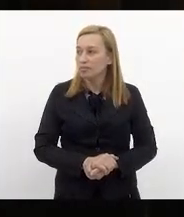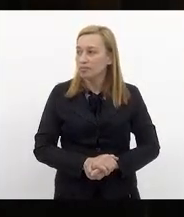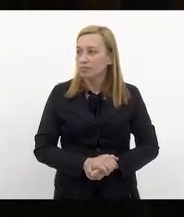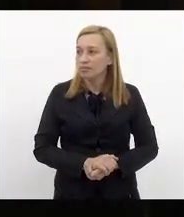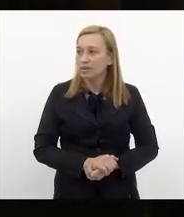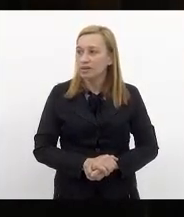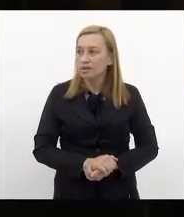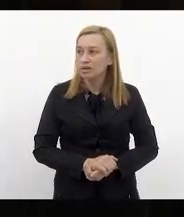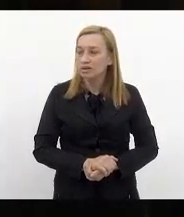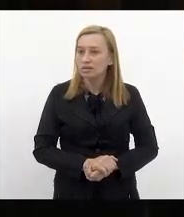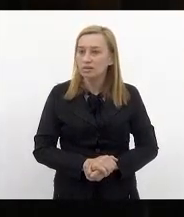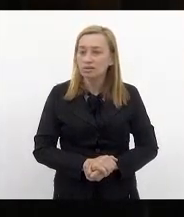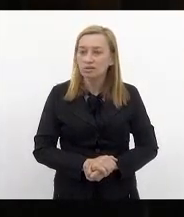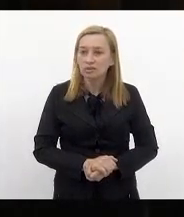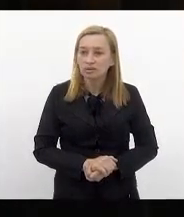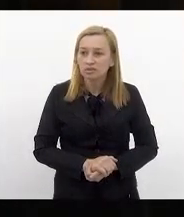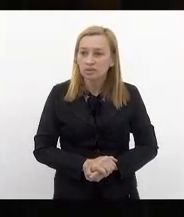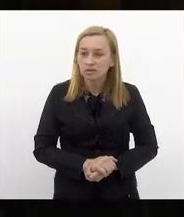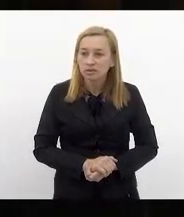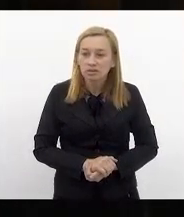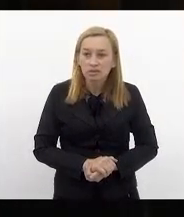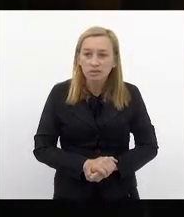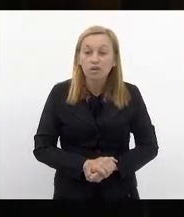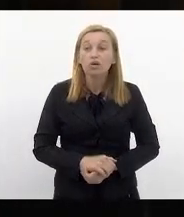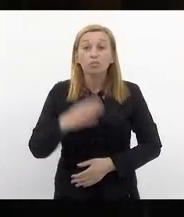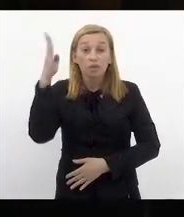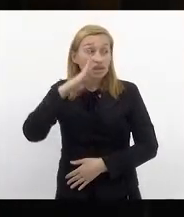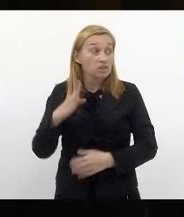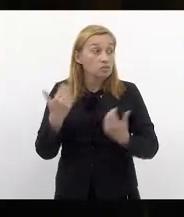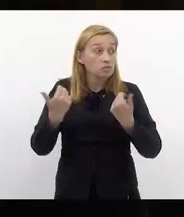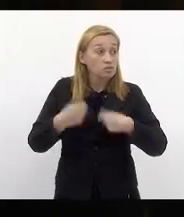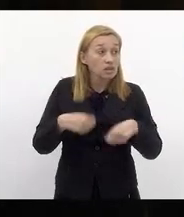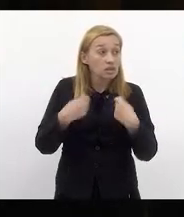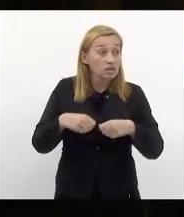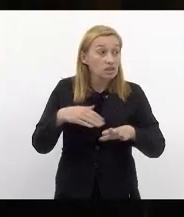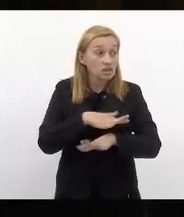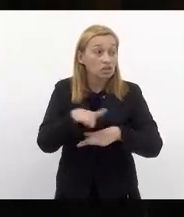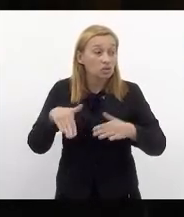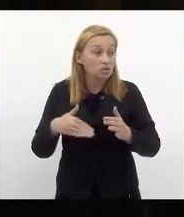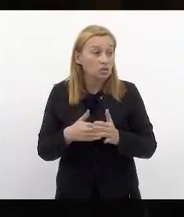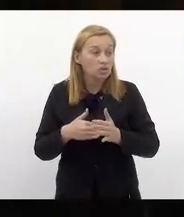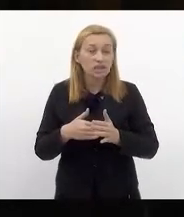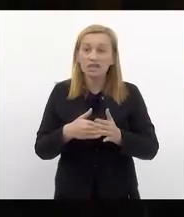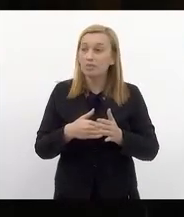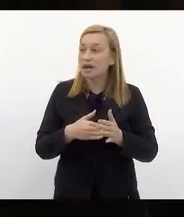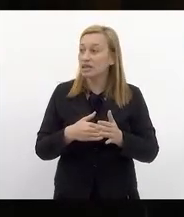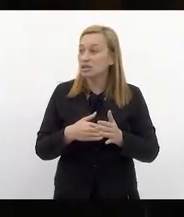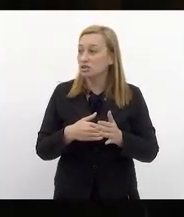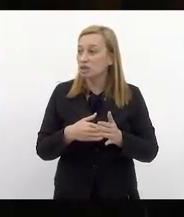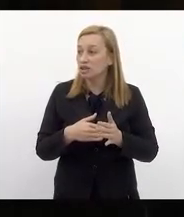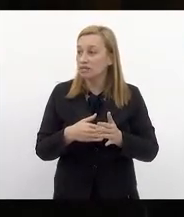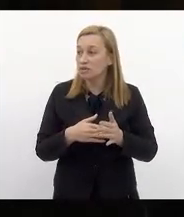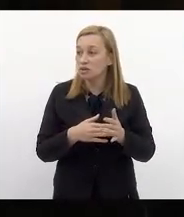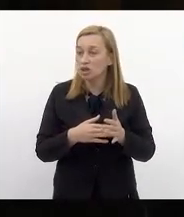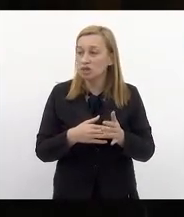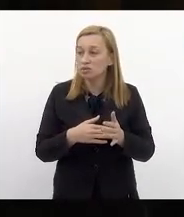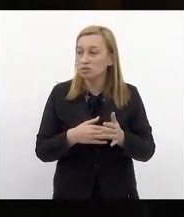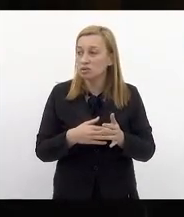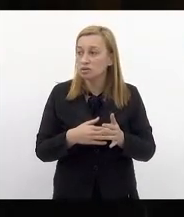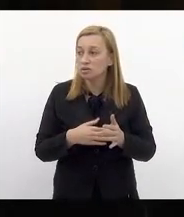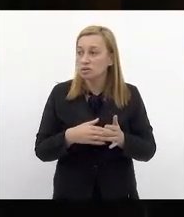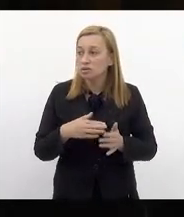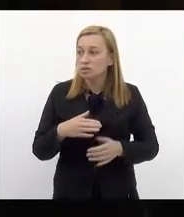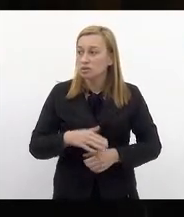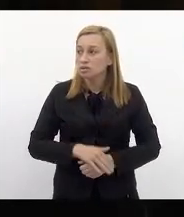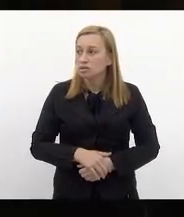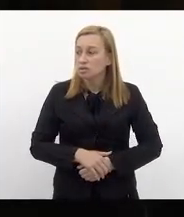nunca, o Brasil precisa de todas as vozes, de todas as vozes